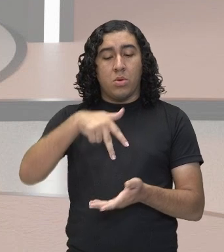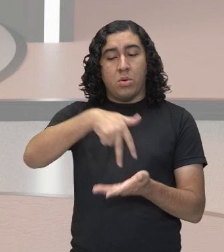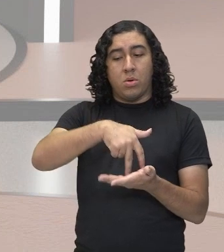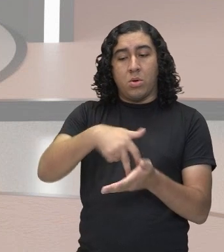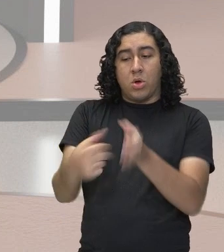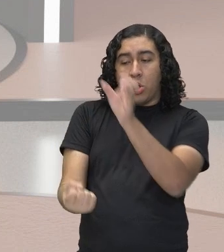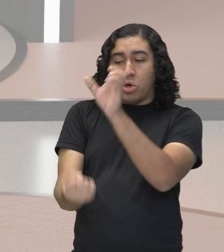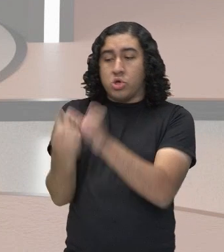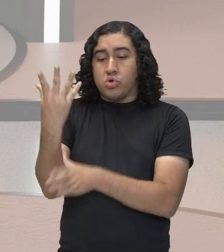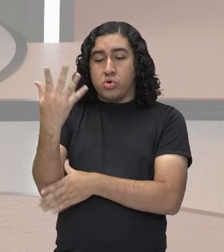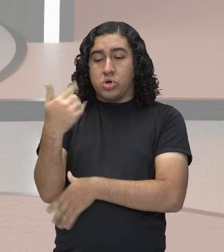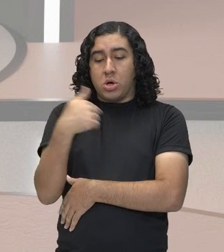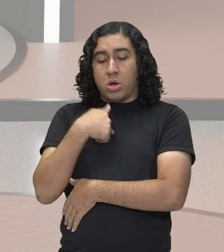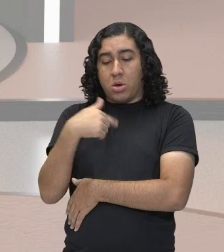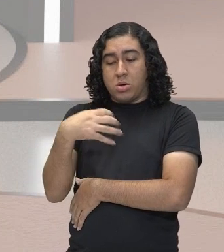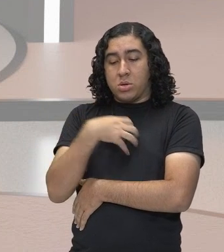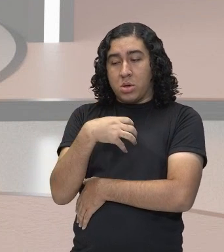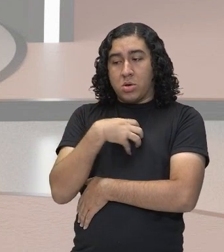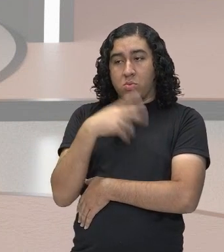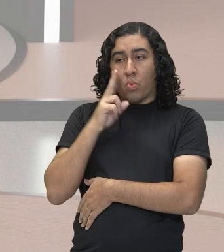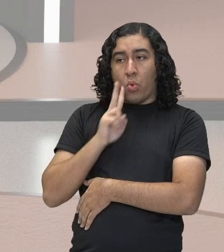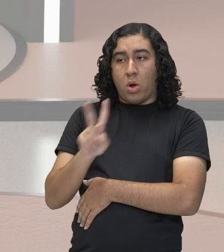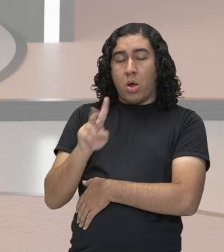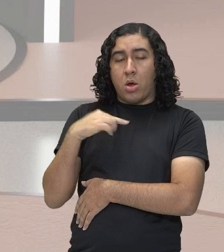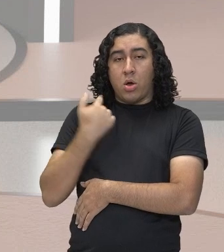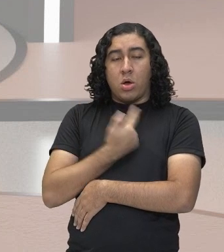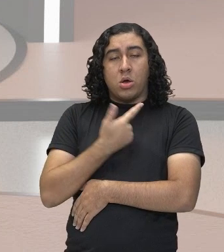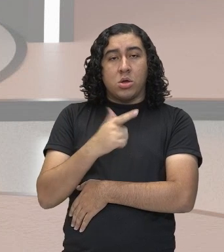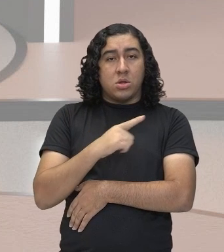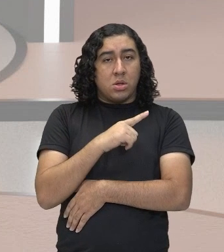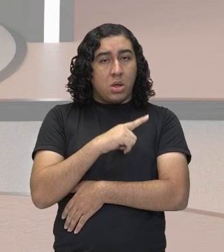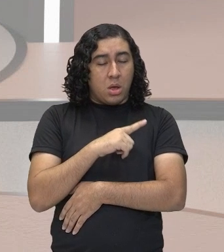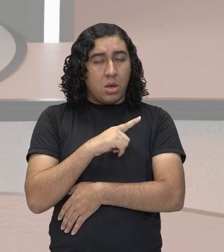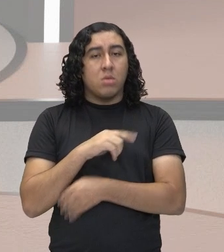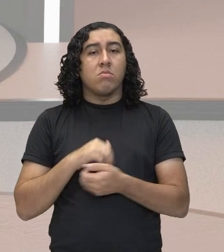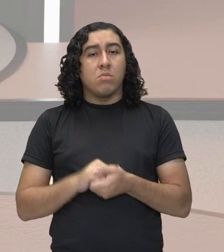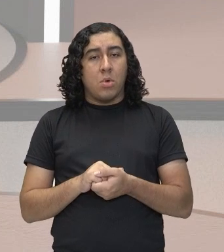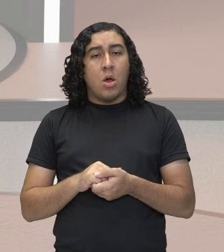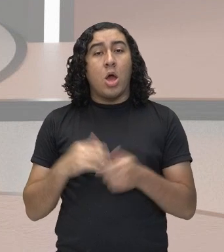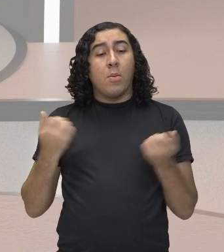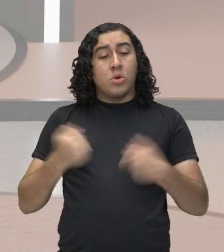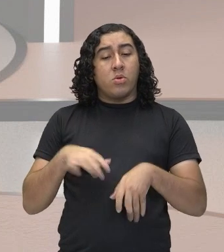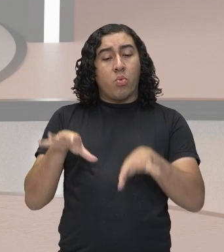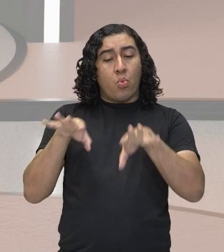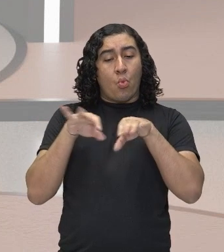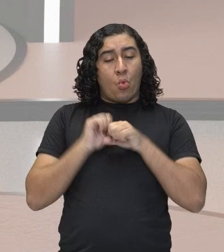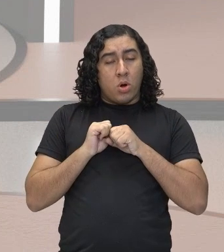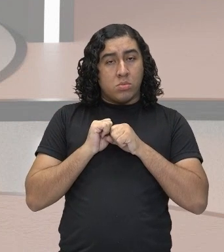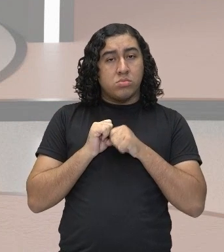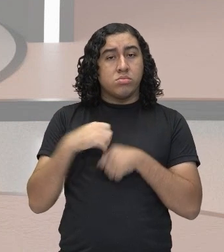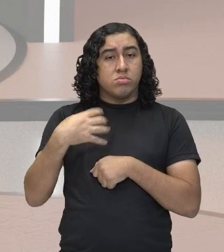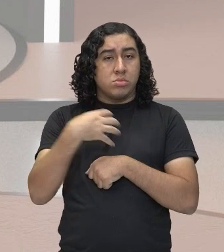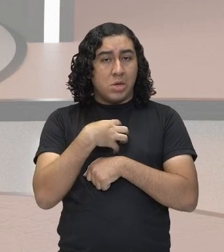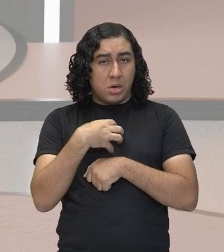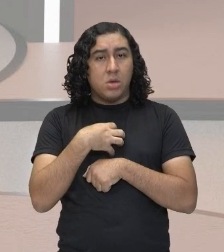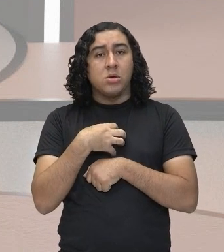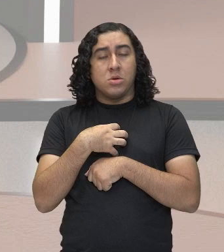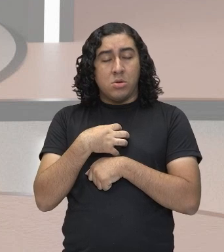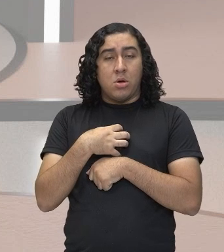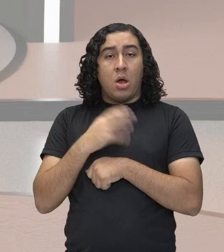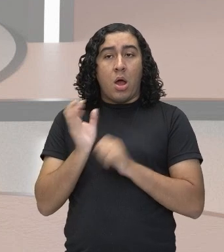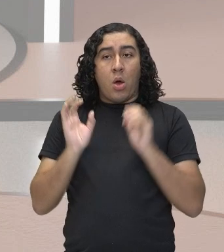que os meus sentidos, né? Nós temos 5 sentidos, nós captamos esse objeto